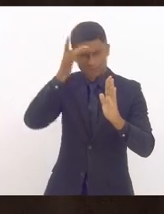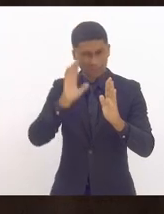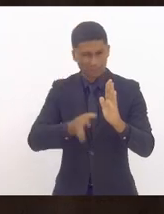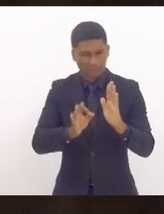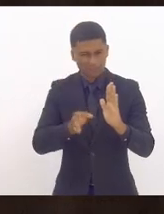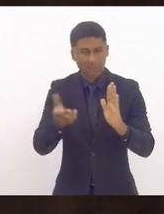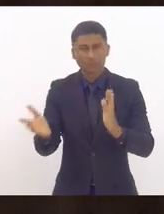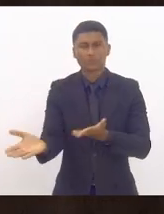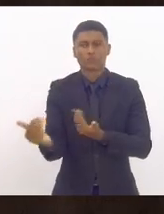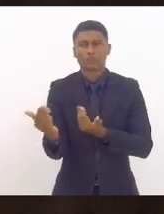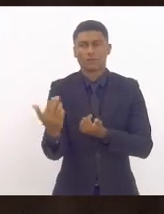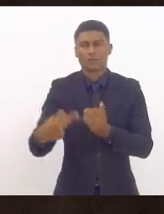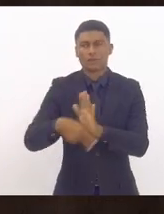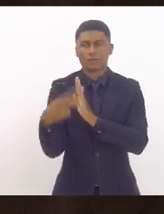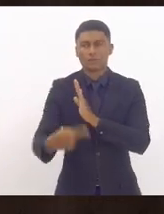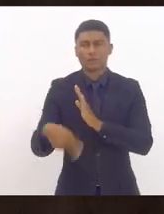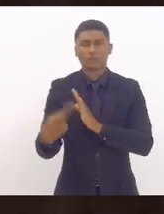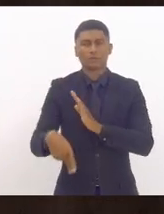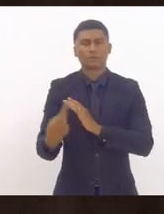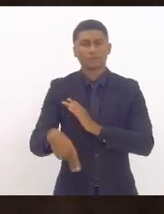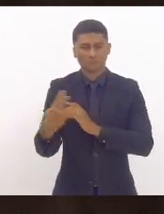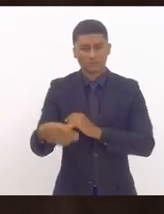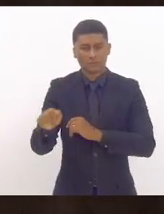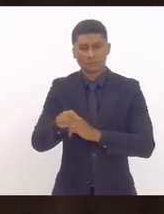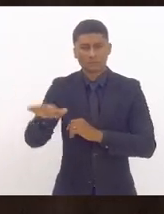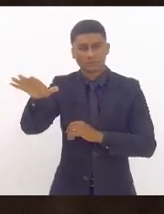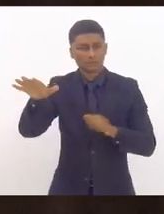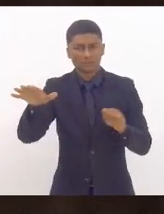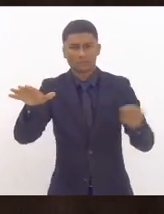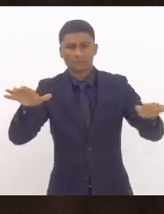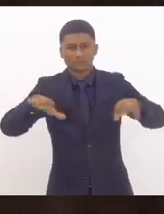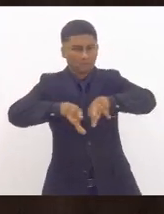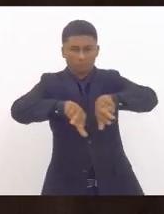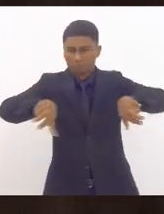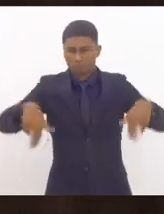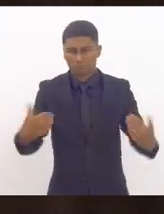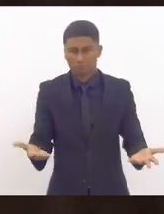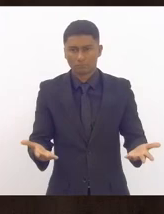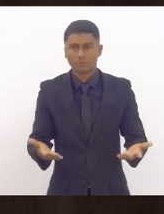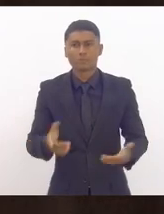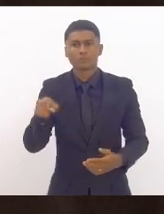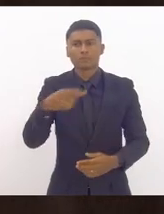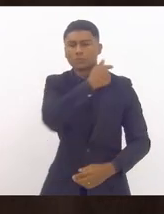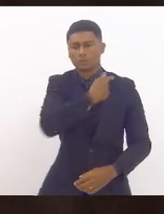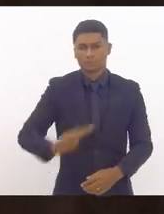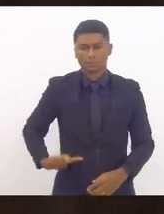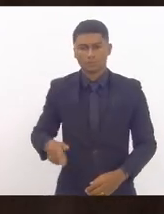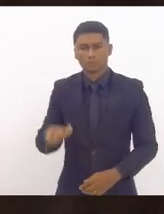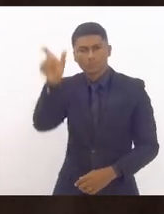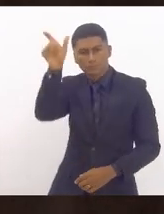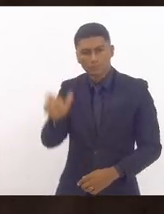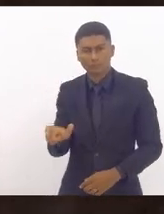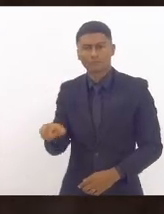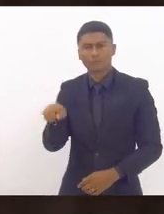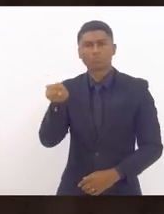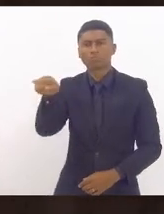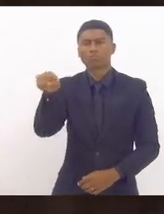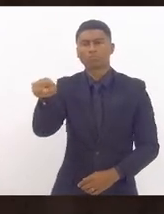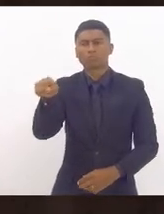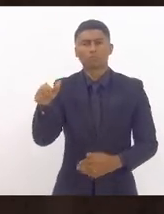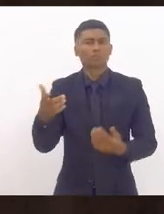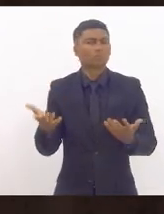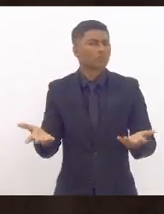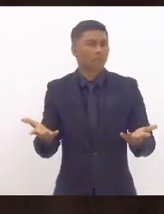favela. E isso é muito grave. Esse mesmo governador que não traz a possibilidade de termos a